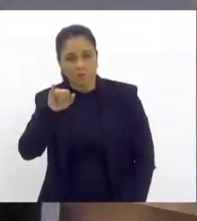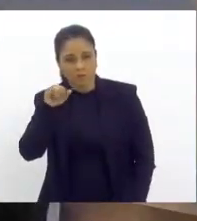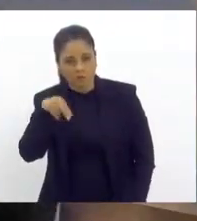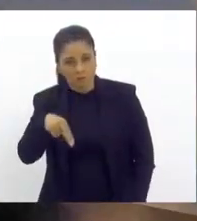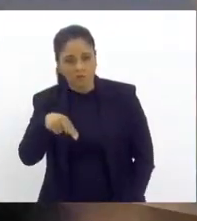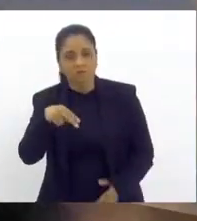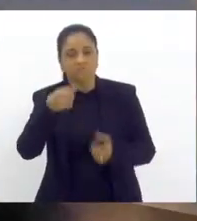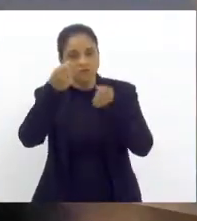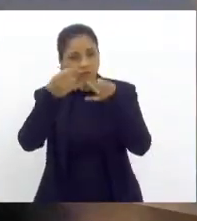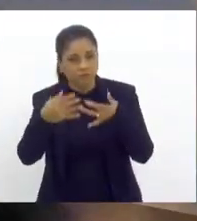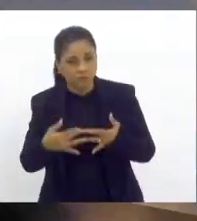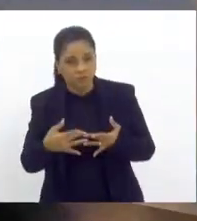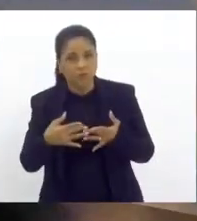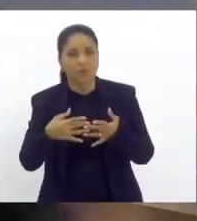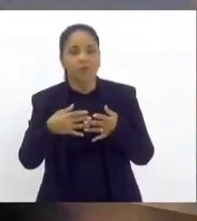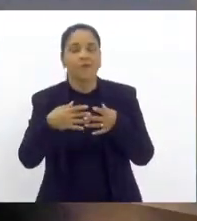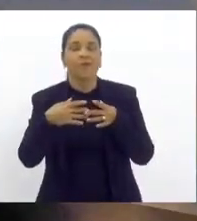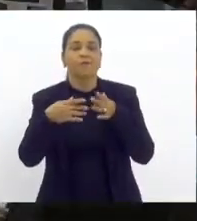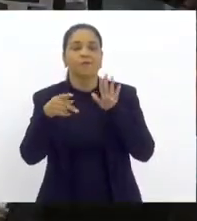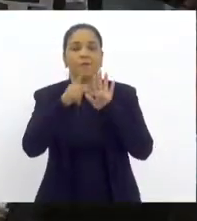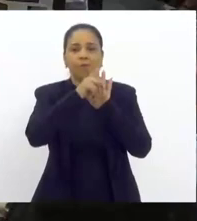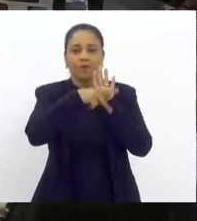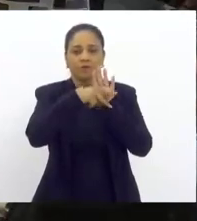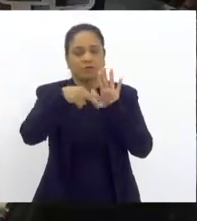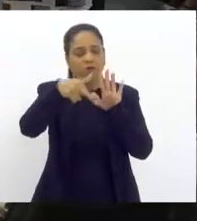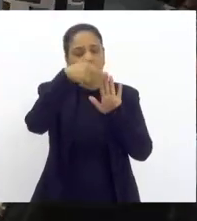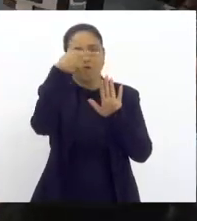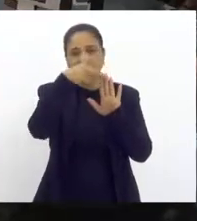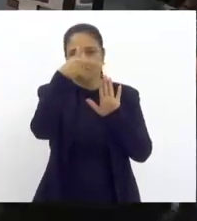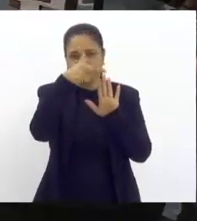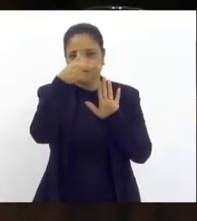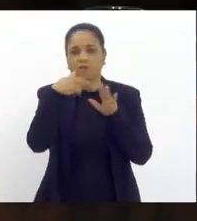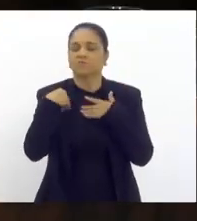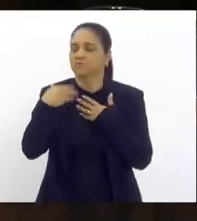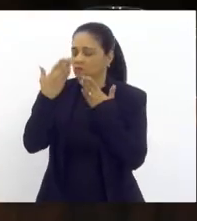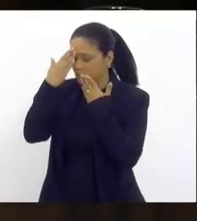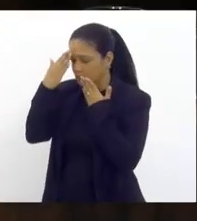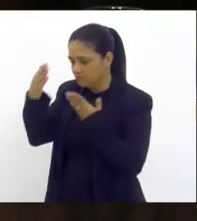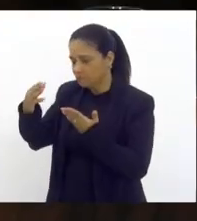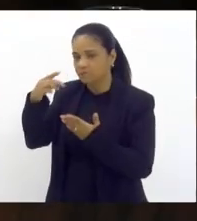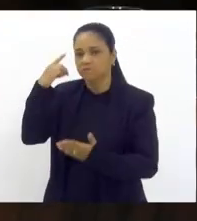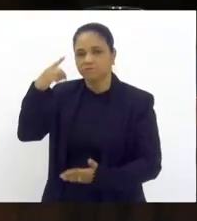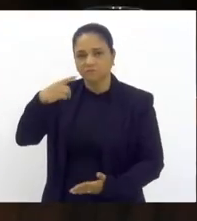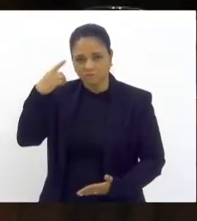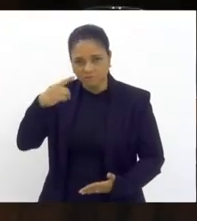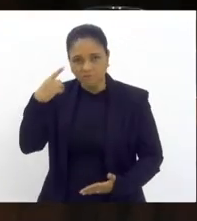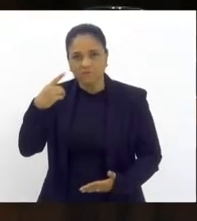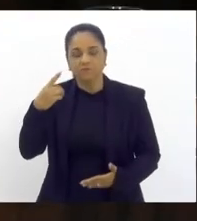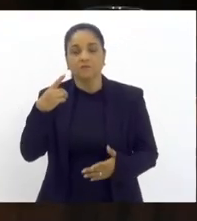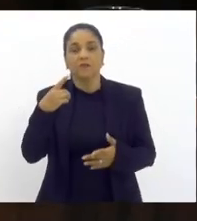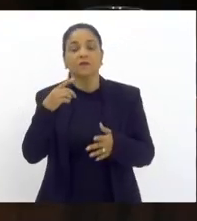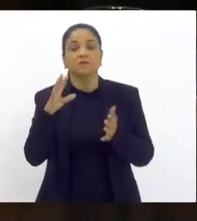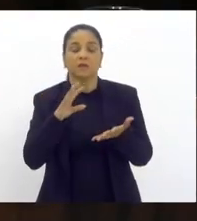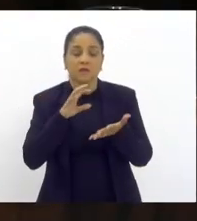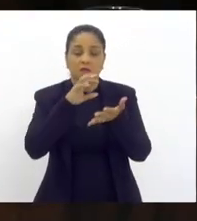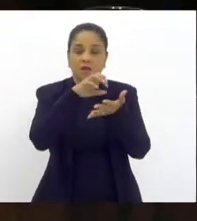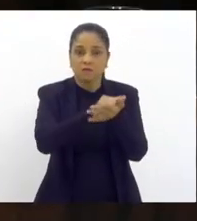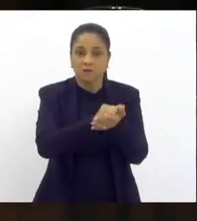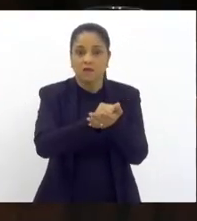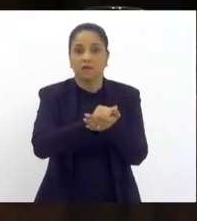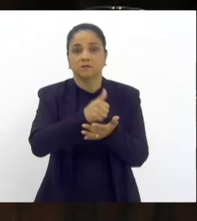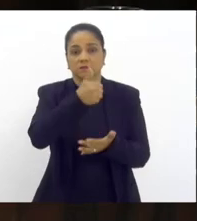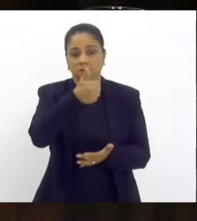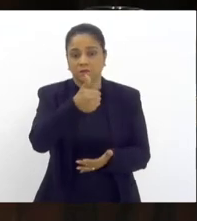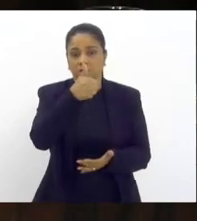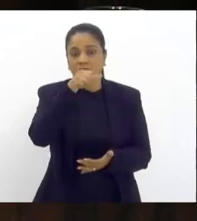esse projeto de resolução. Obrigado, deputado Mink. Queria registrar que, além desse prazo de 180